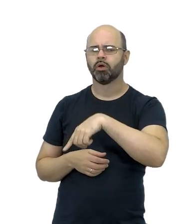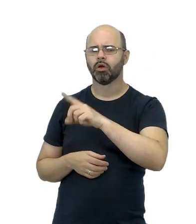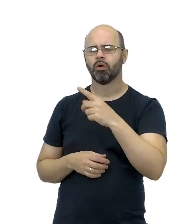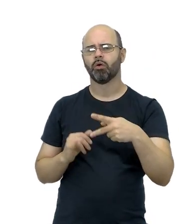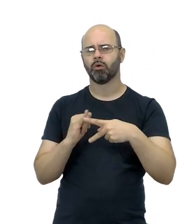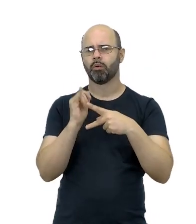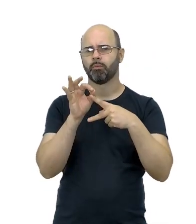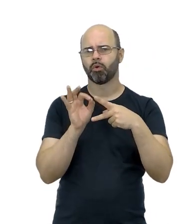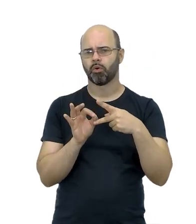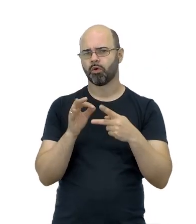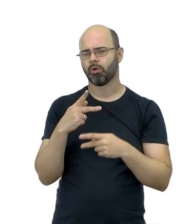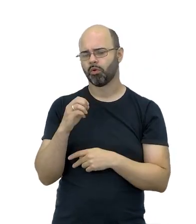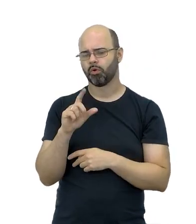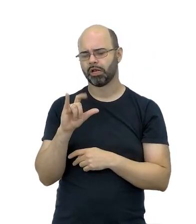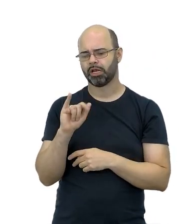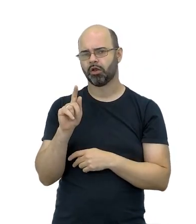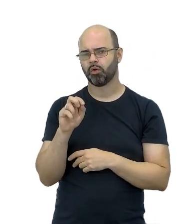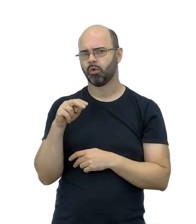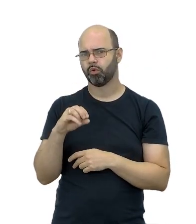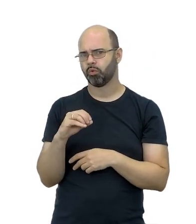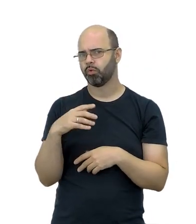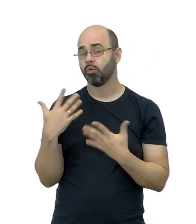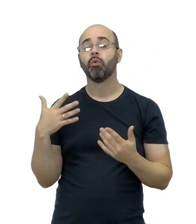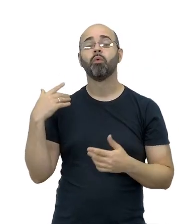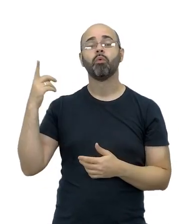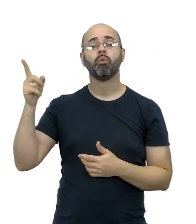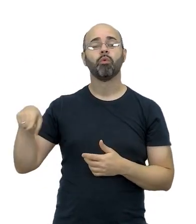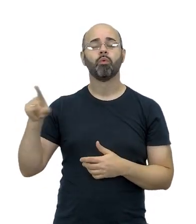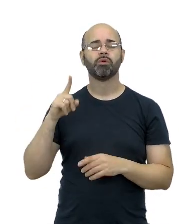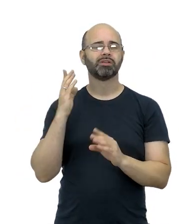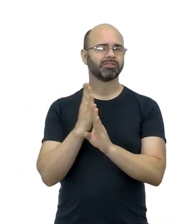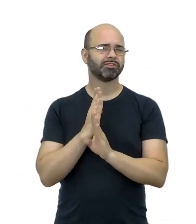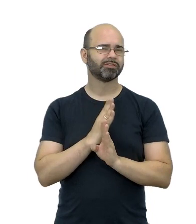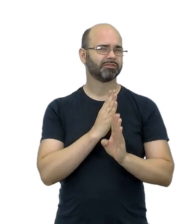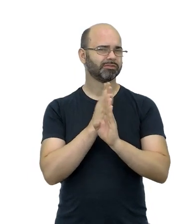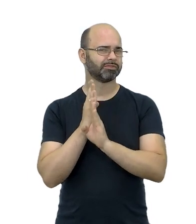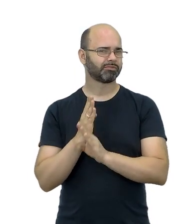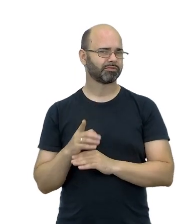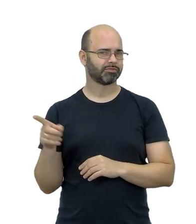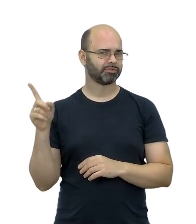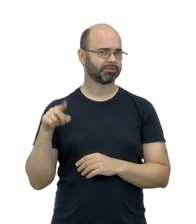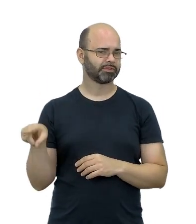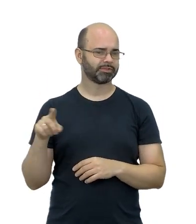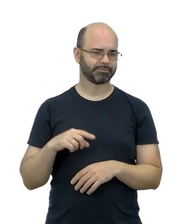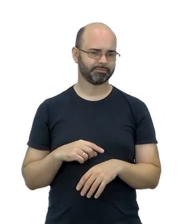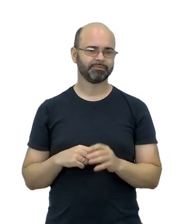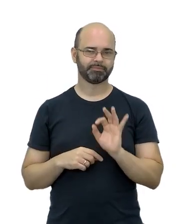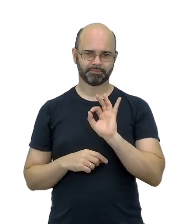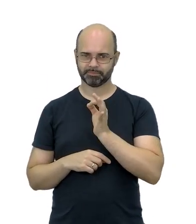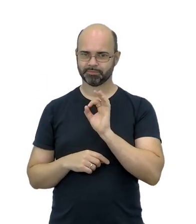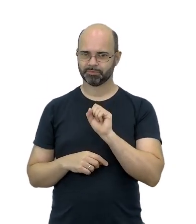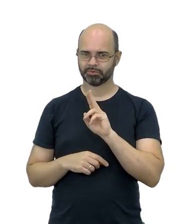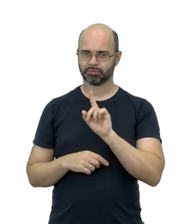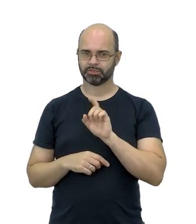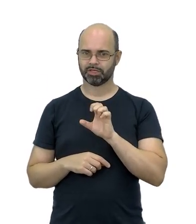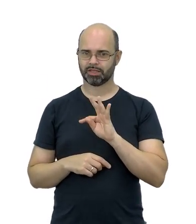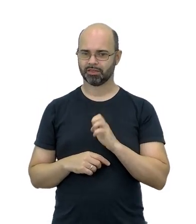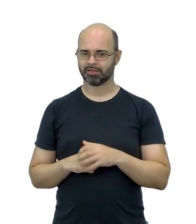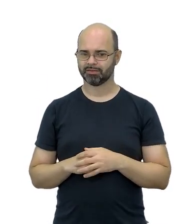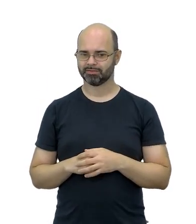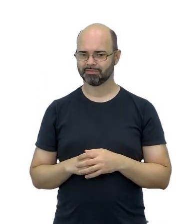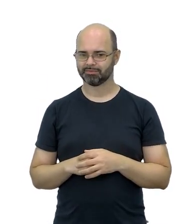quais dessas figuras podem ser identificadas como polígonos. Não é isso, Suzete? É